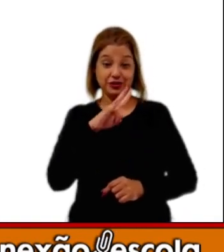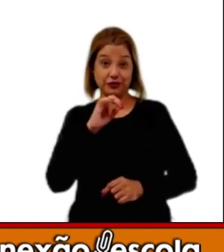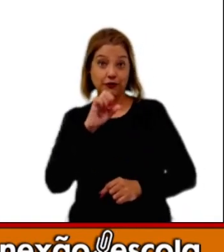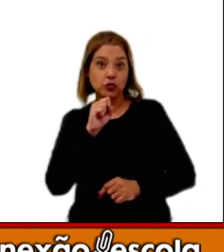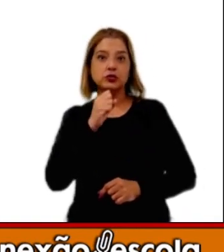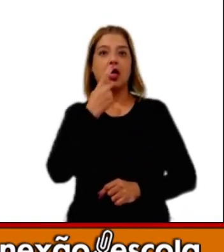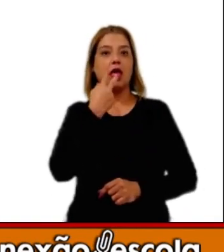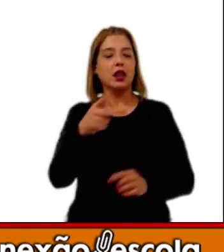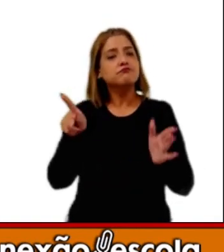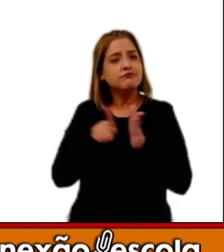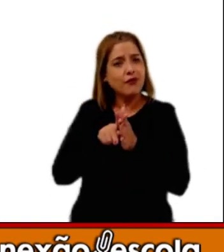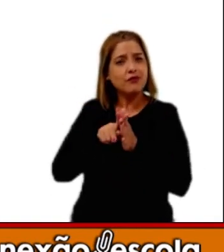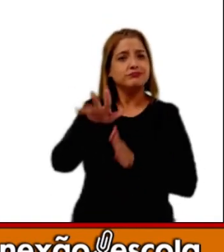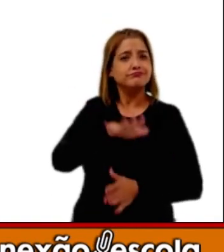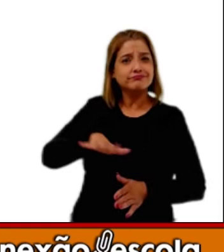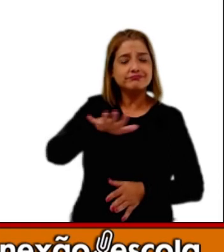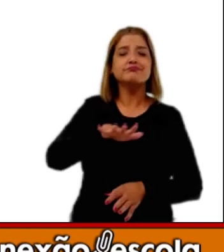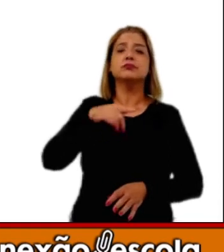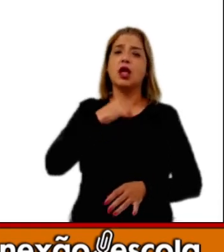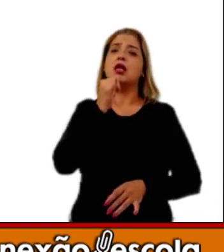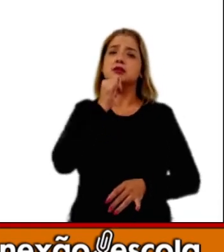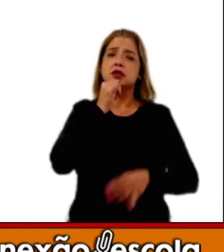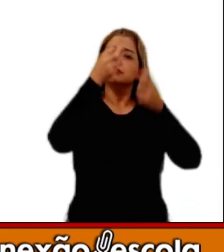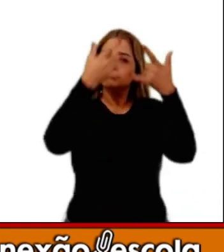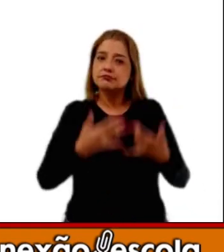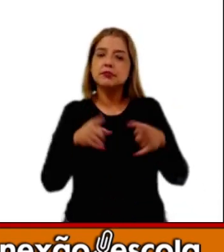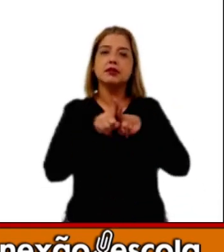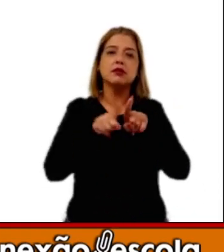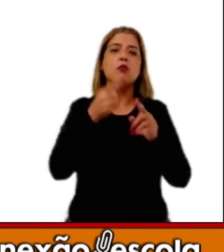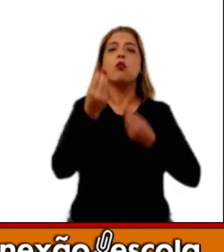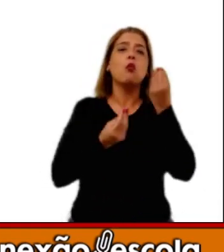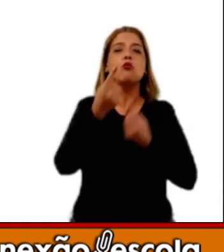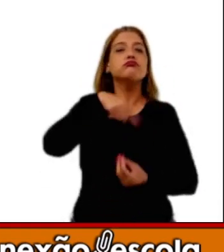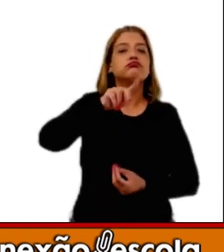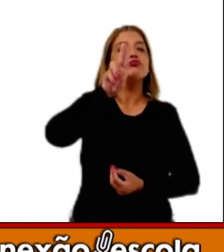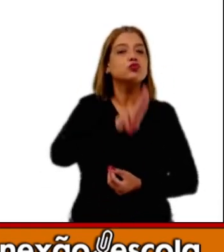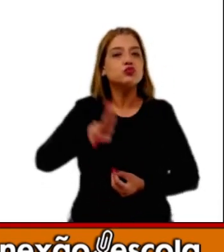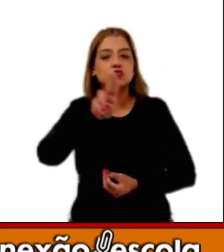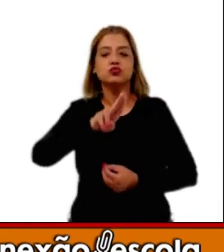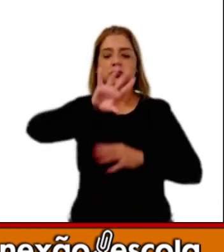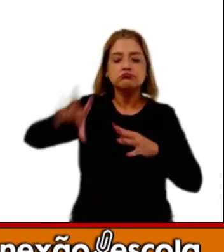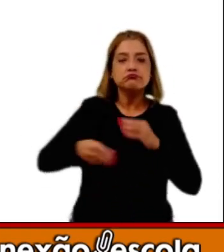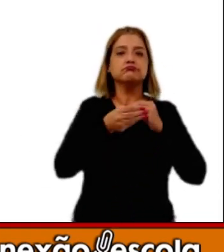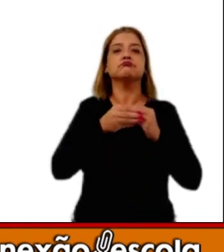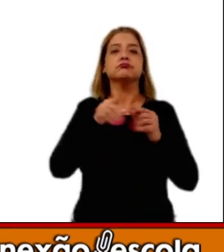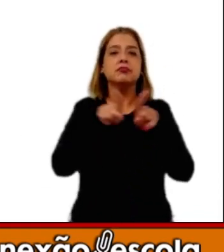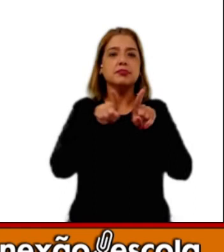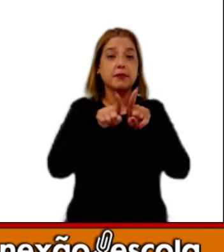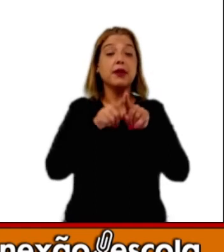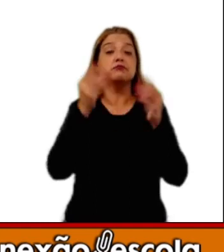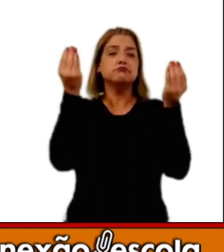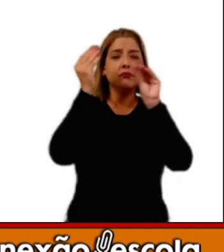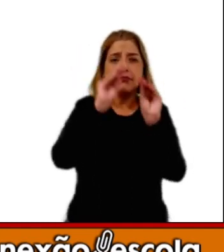certo vou trazer para vocês também alguns exemplos de e nós utilizamos inserimos esses